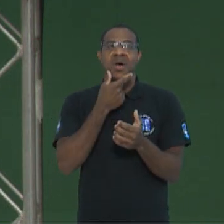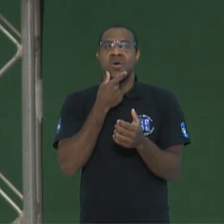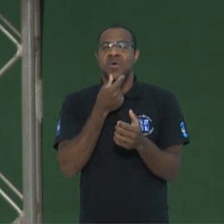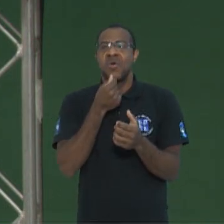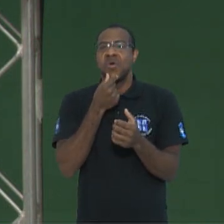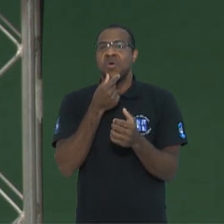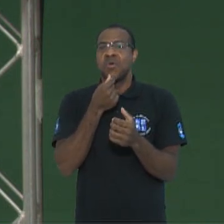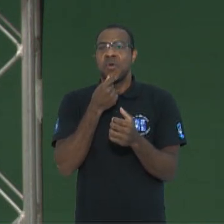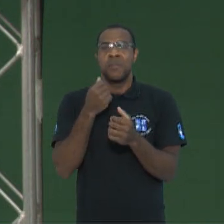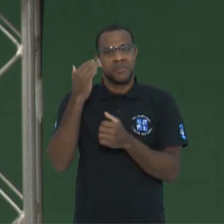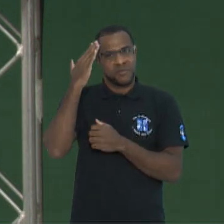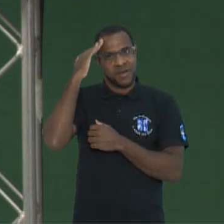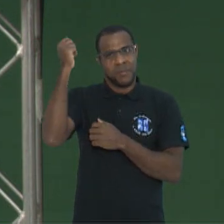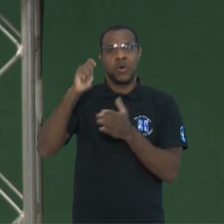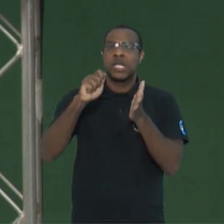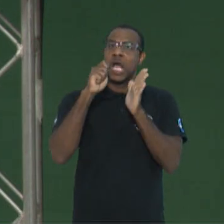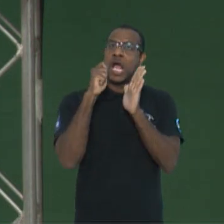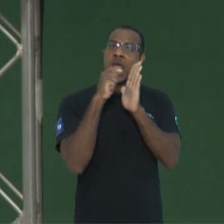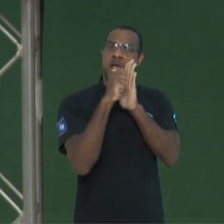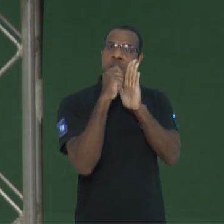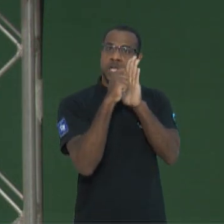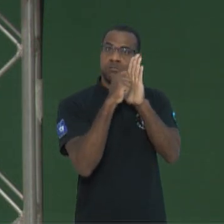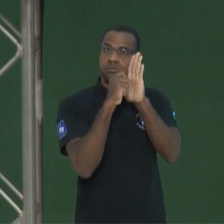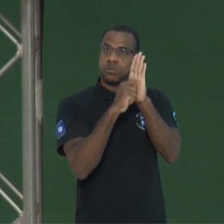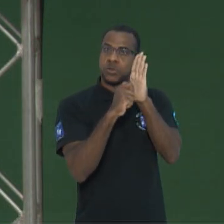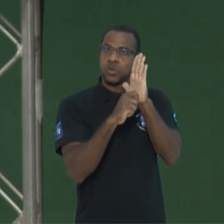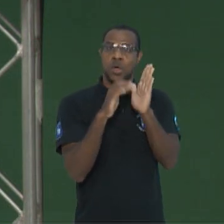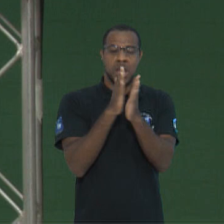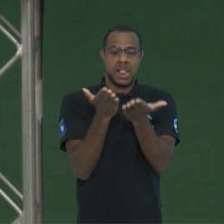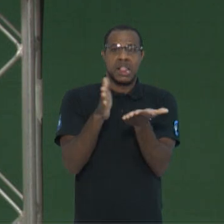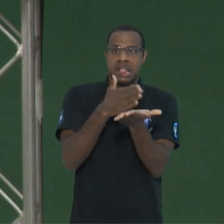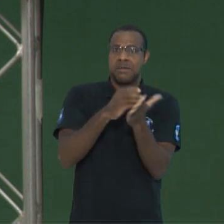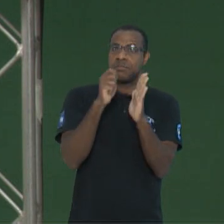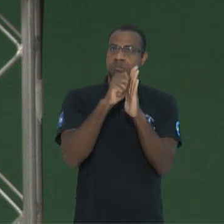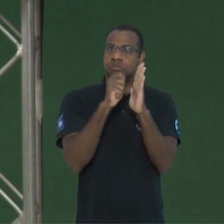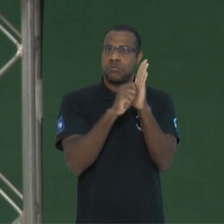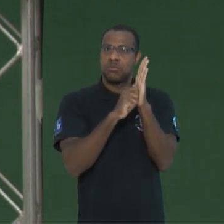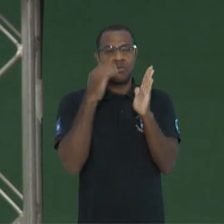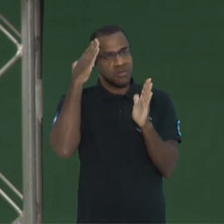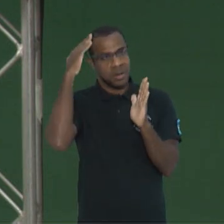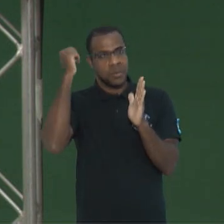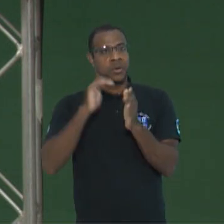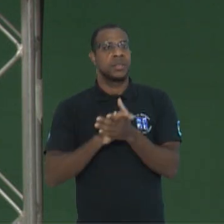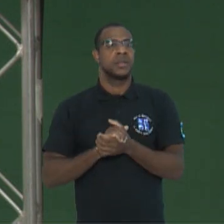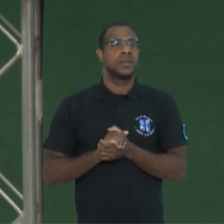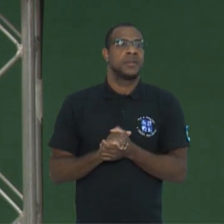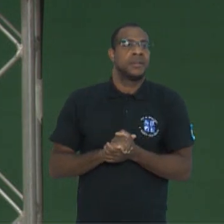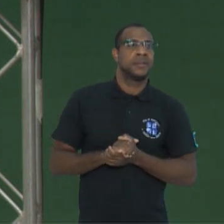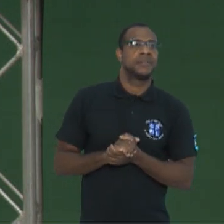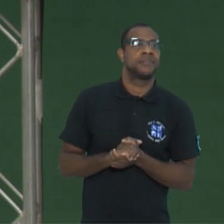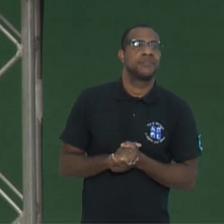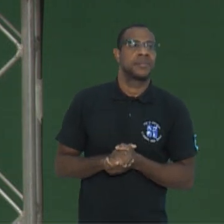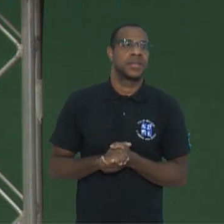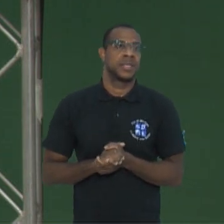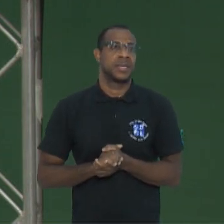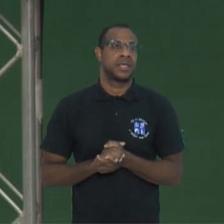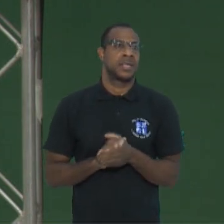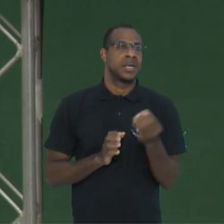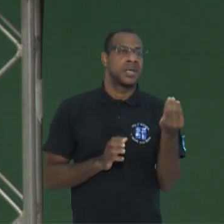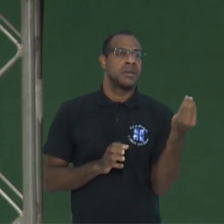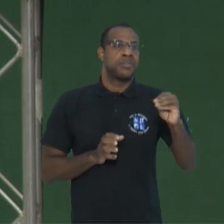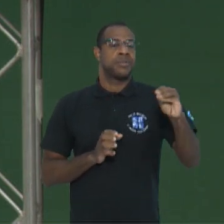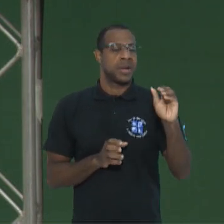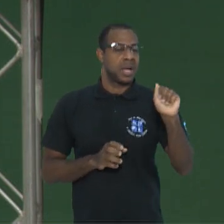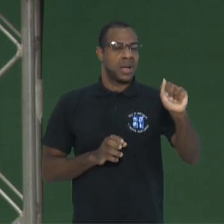muito impactante, né, dentro do contexto do livro e da série. Shakespeare, ser ou não ser, eis a